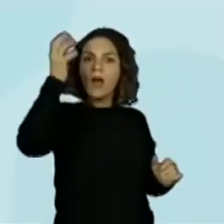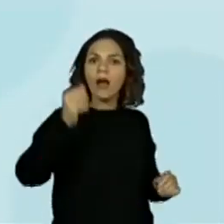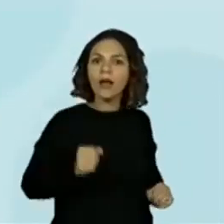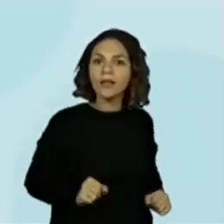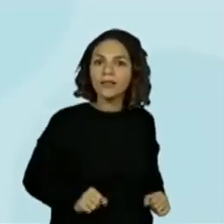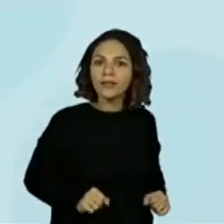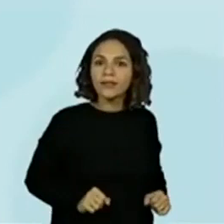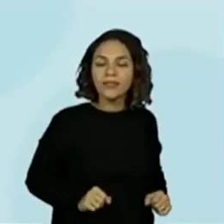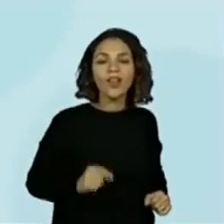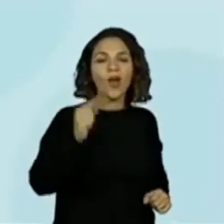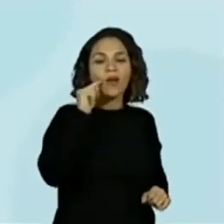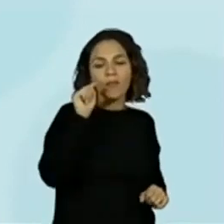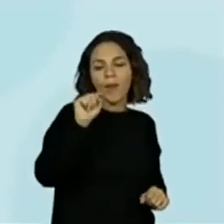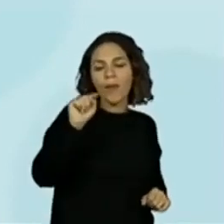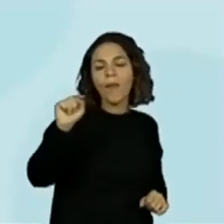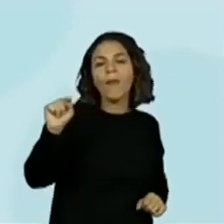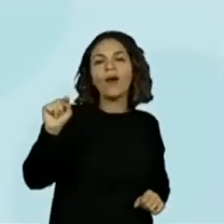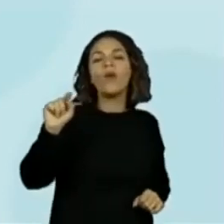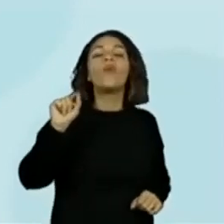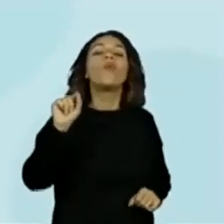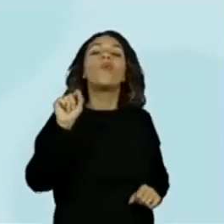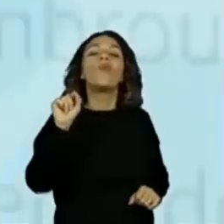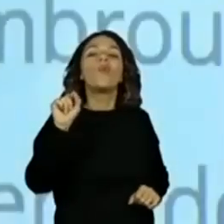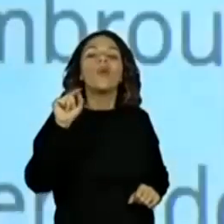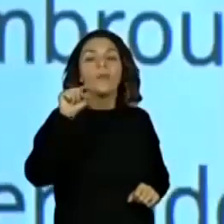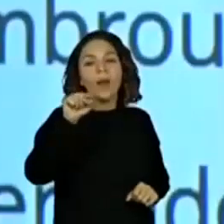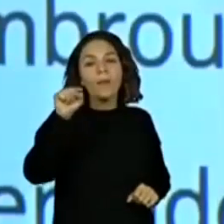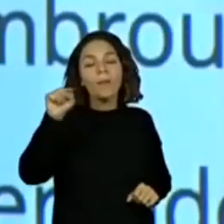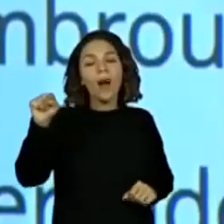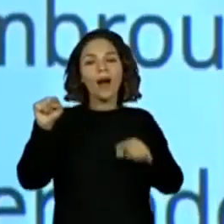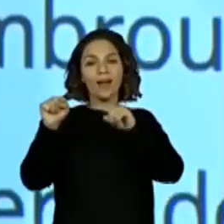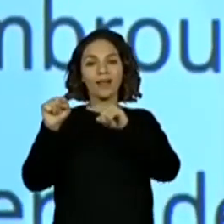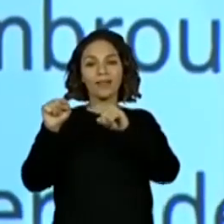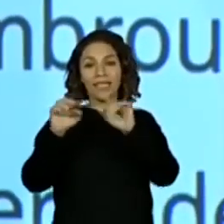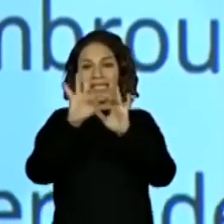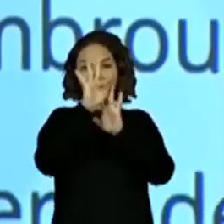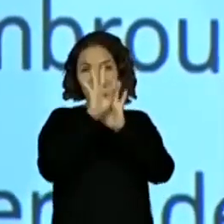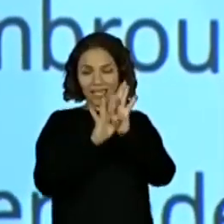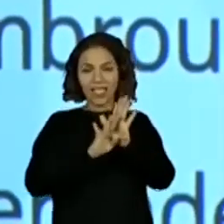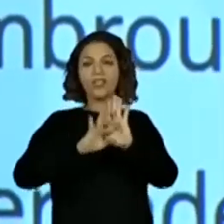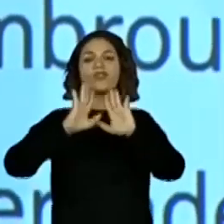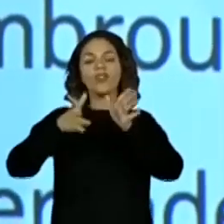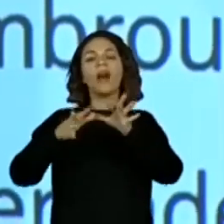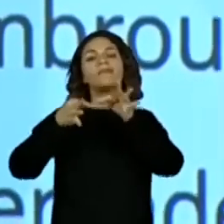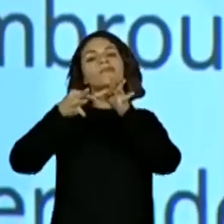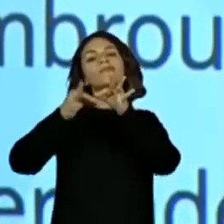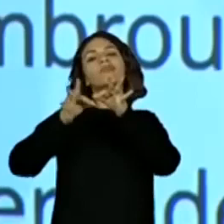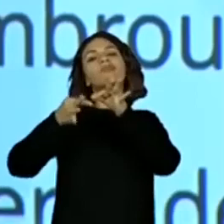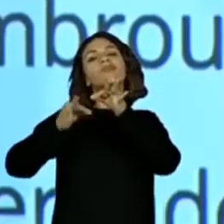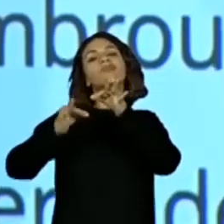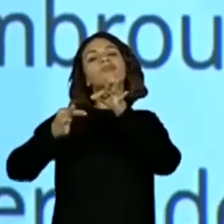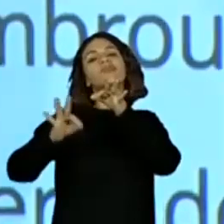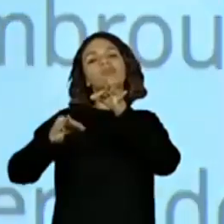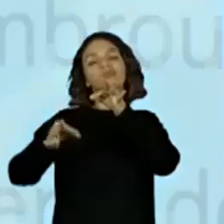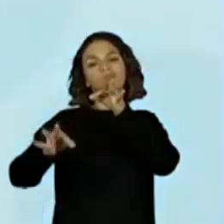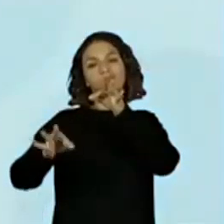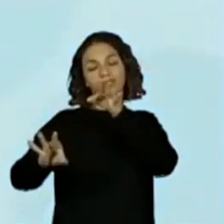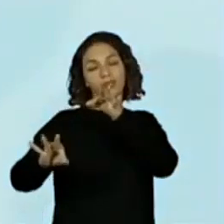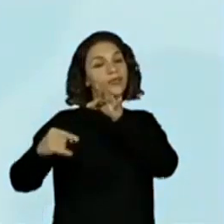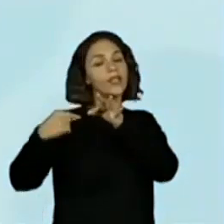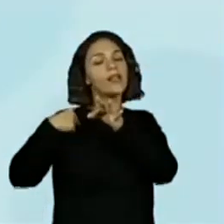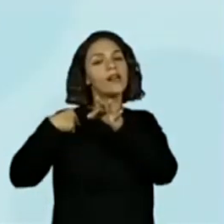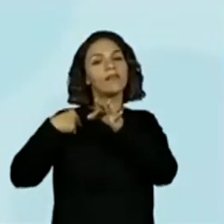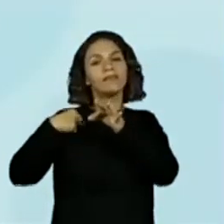Olha lá, reticências. Isso significa que o texto ele já rolou lá atrás, tá bom? E aqui eu só peguei